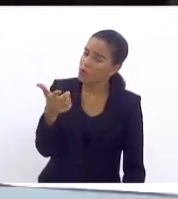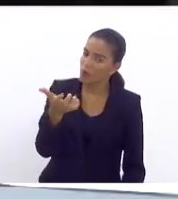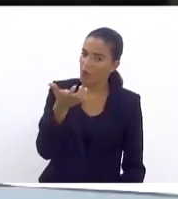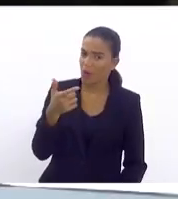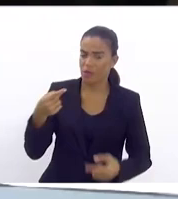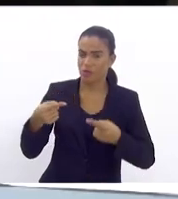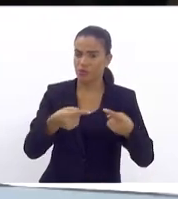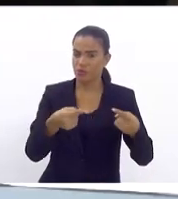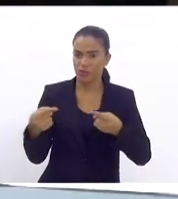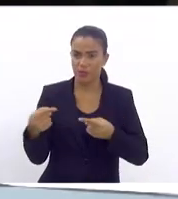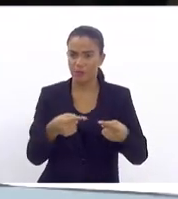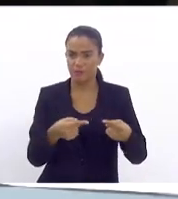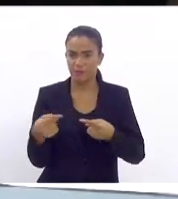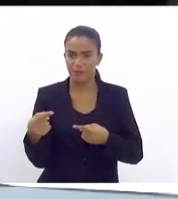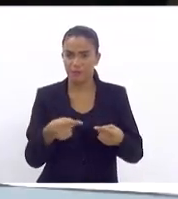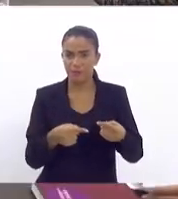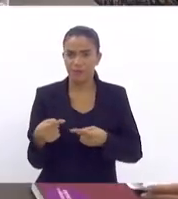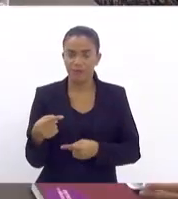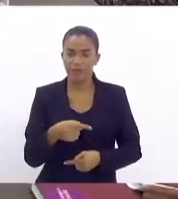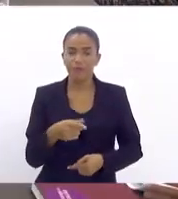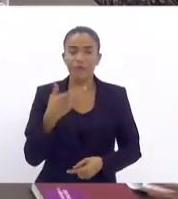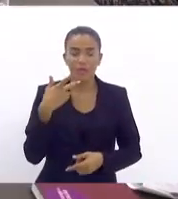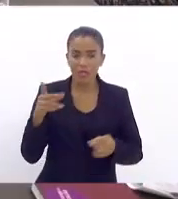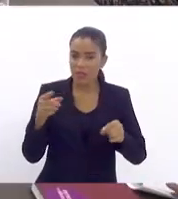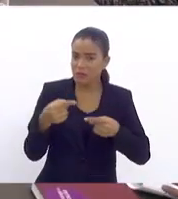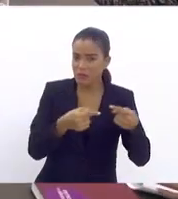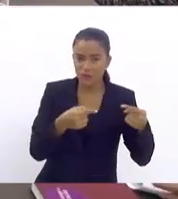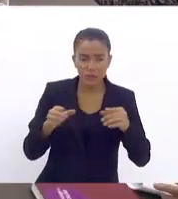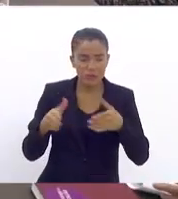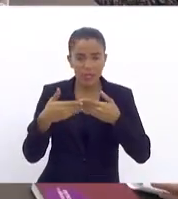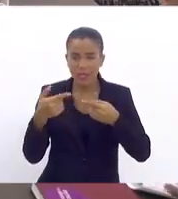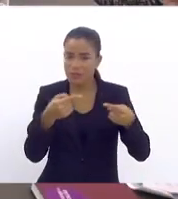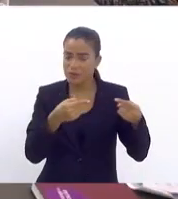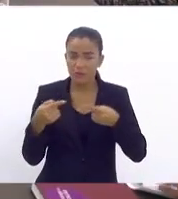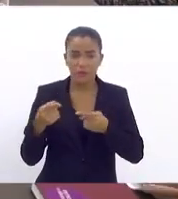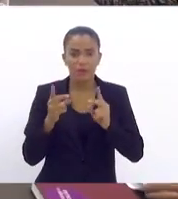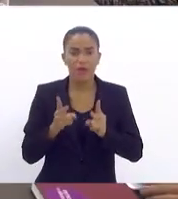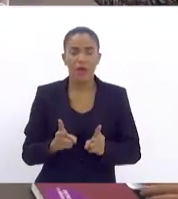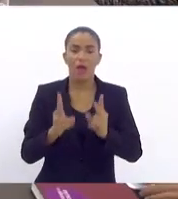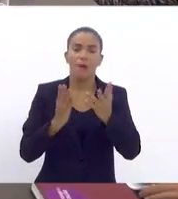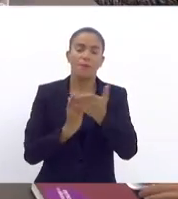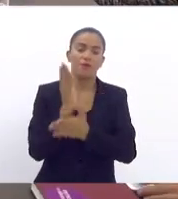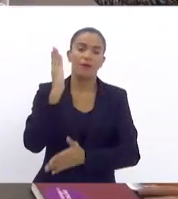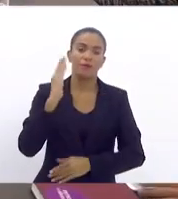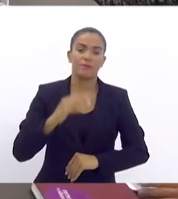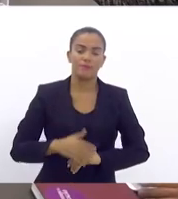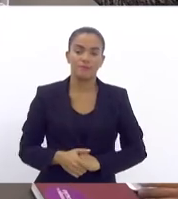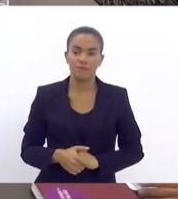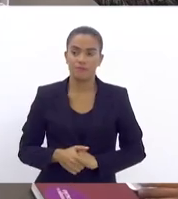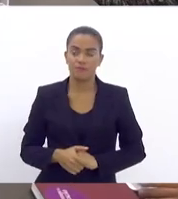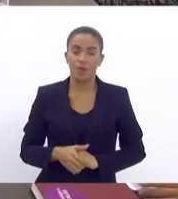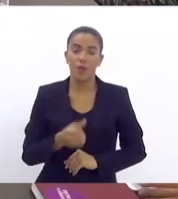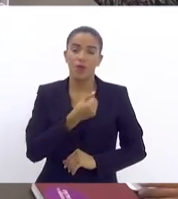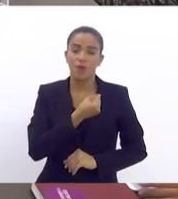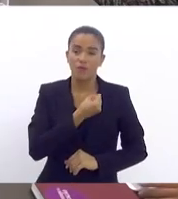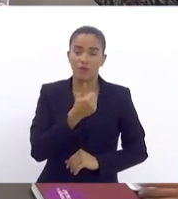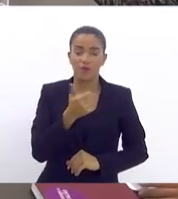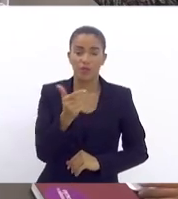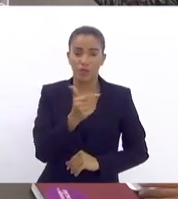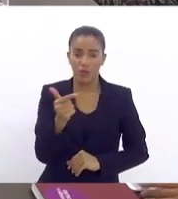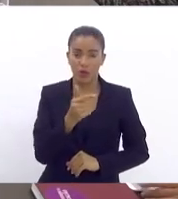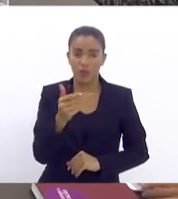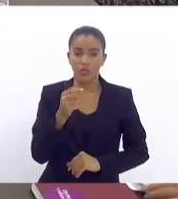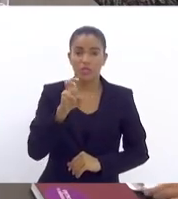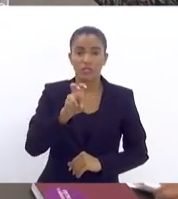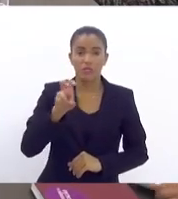Então, em discussão, não havendo quem queira discutir, encerrada a discussão, em votação, senhores que aprovam a permanência como estão, aprovado. Projeto número 22 da pauta